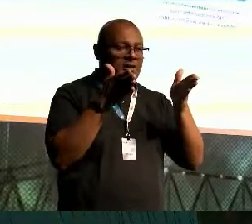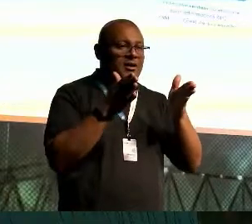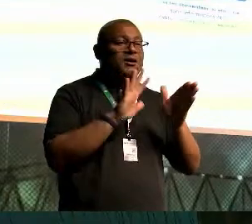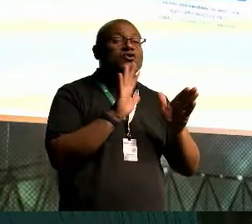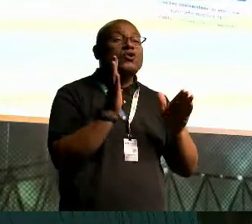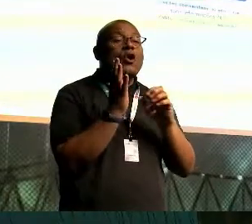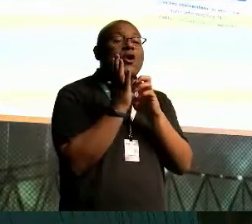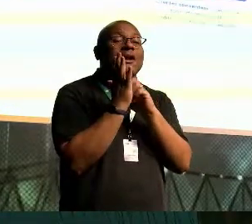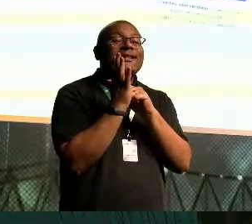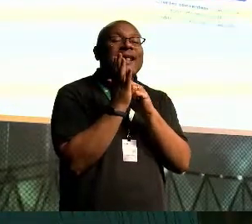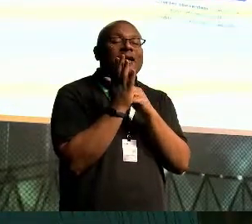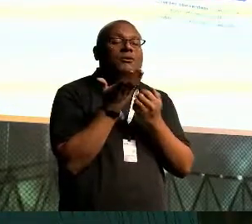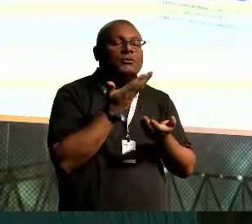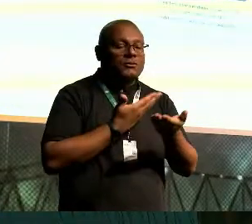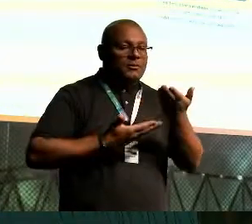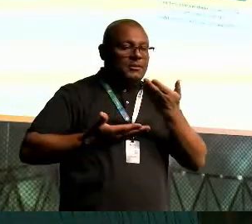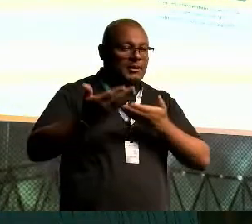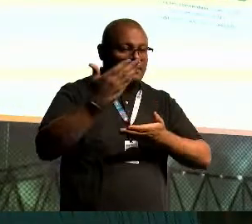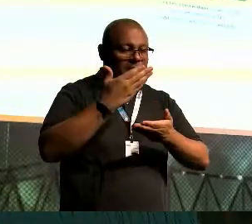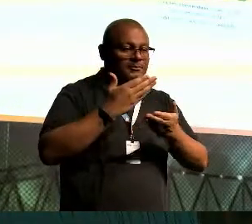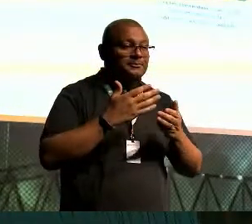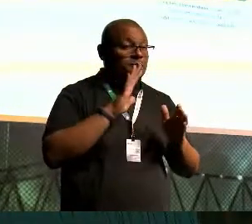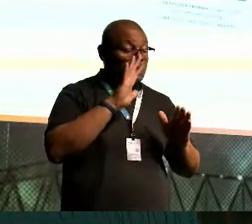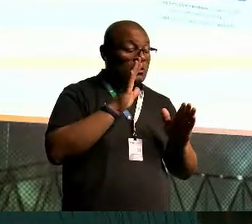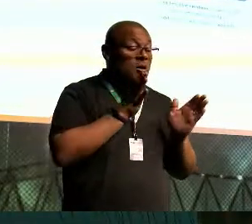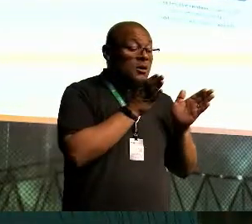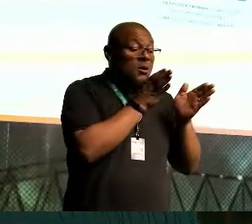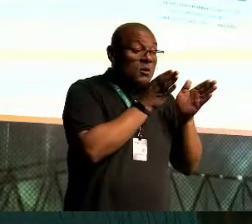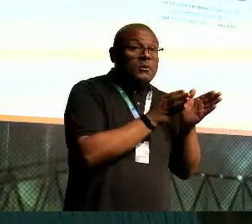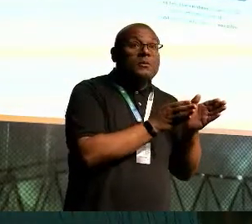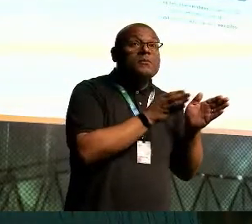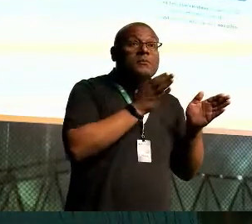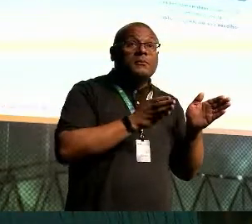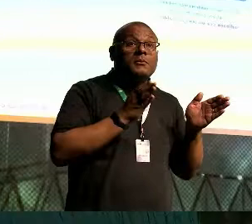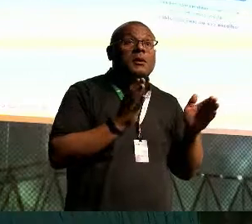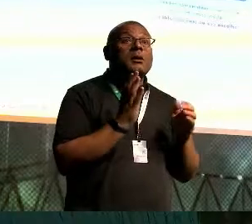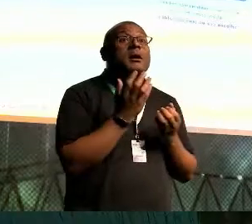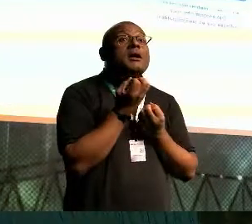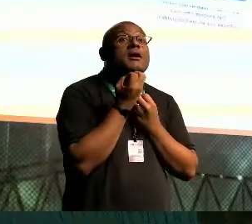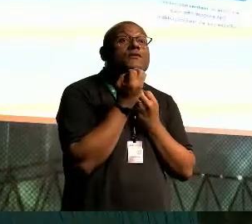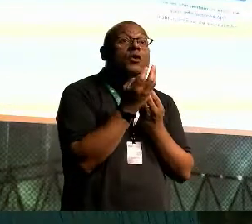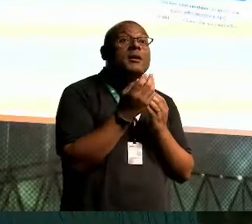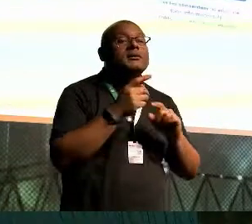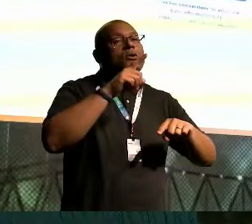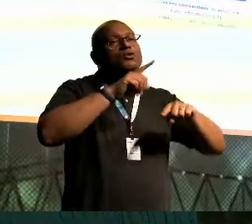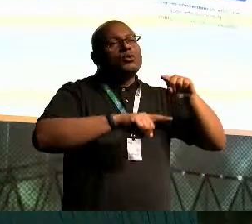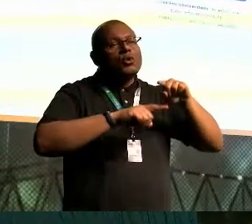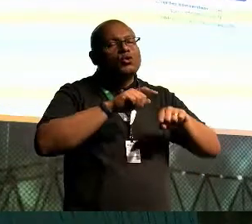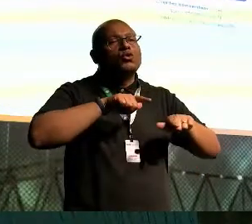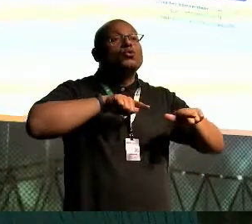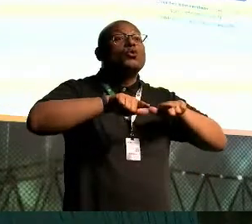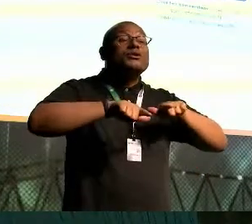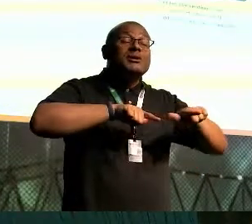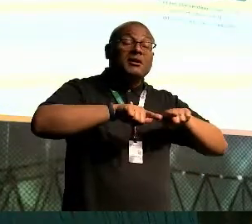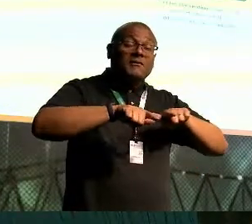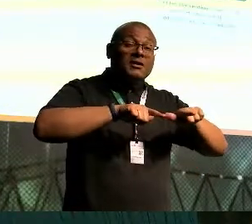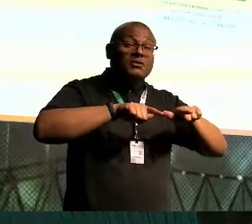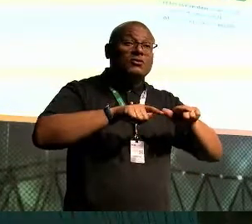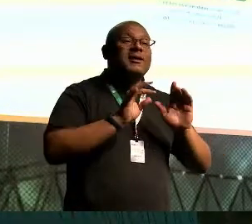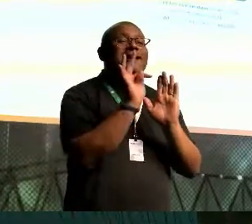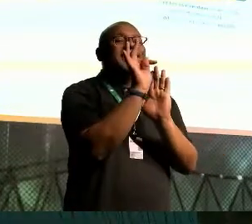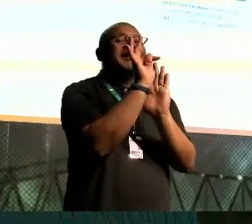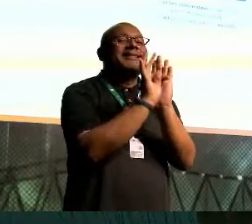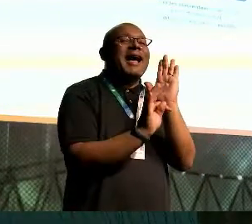de dados. Fase 1 do Open Finance foi o compartilhamento de informações de produtos e serviços,